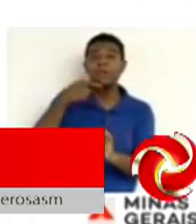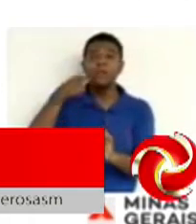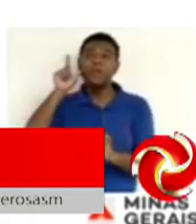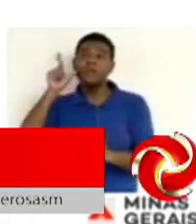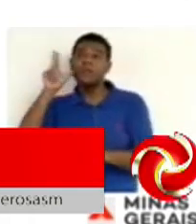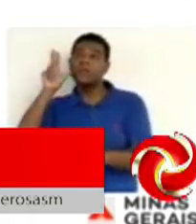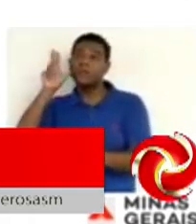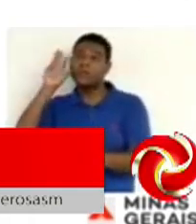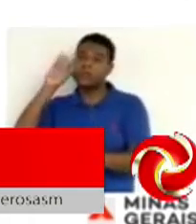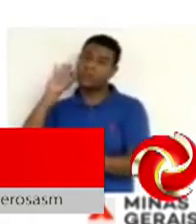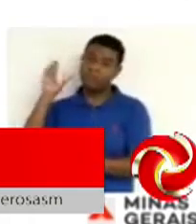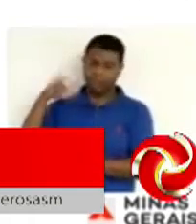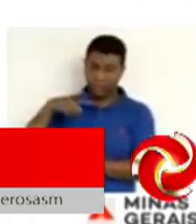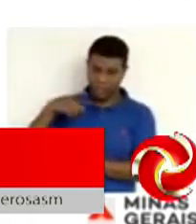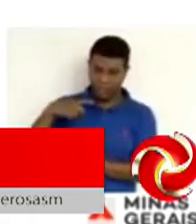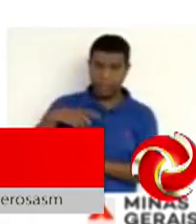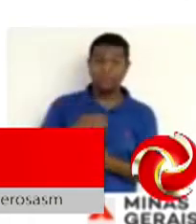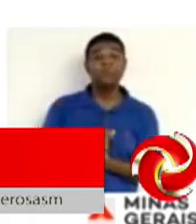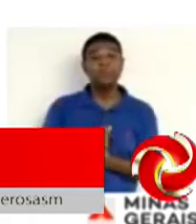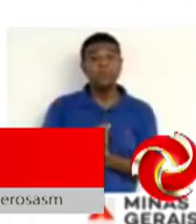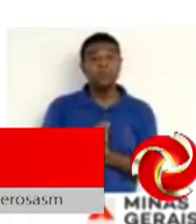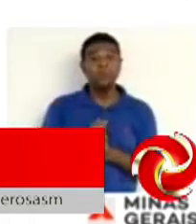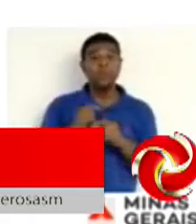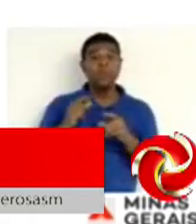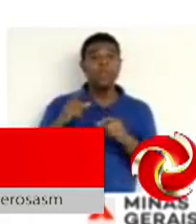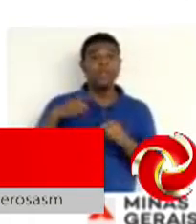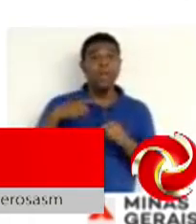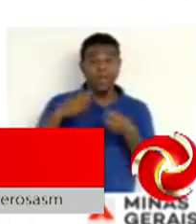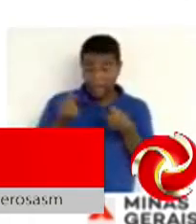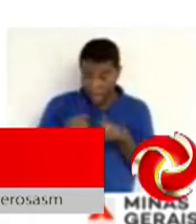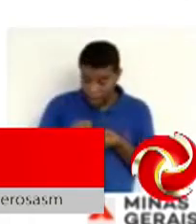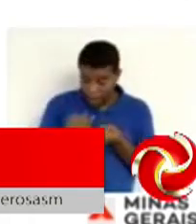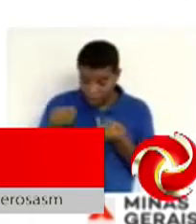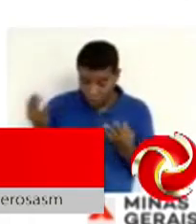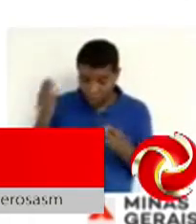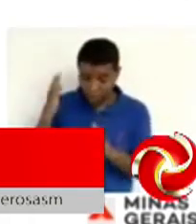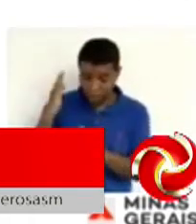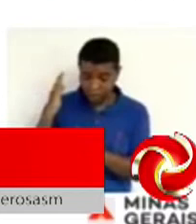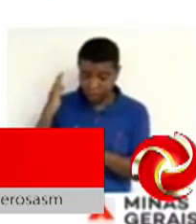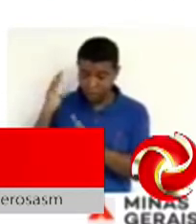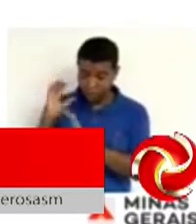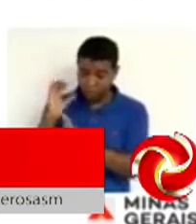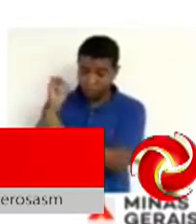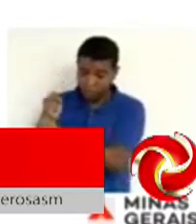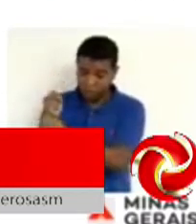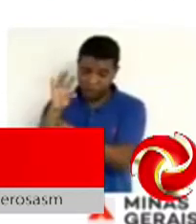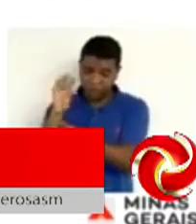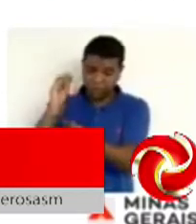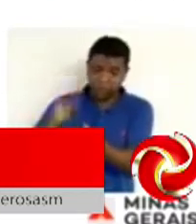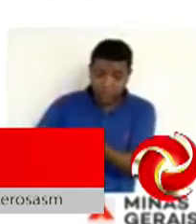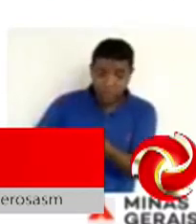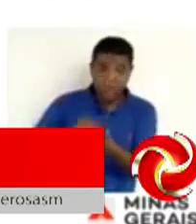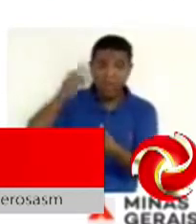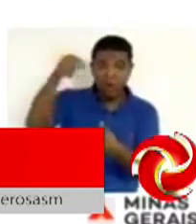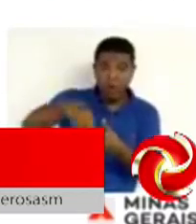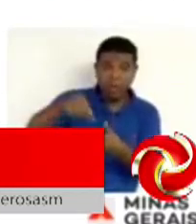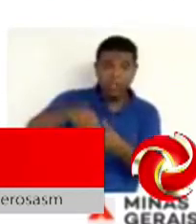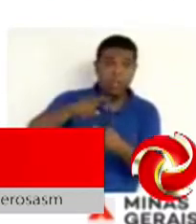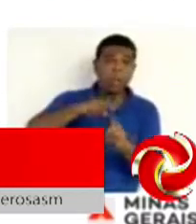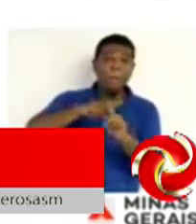dias embora nós tenhamos óbitos confirmados hoje ainda que foram constatados é a mais de um mês